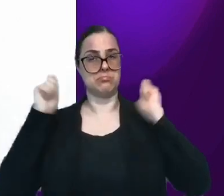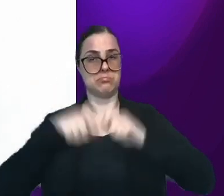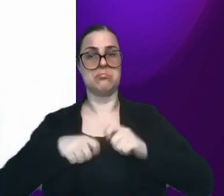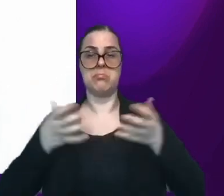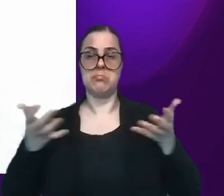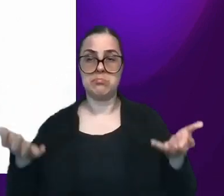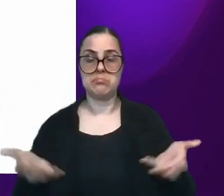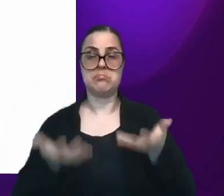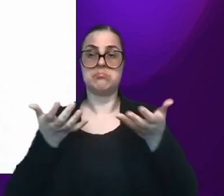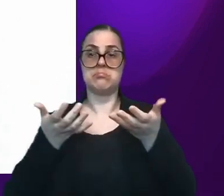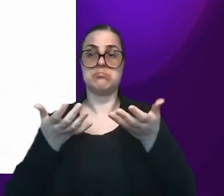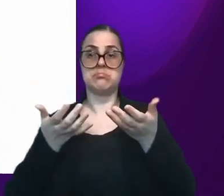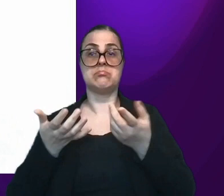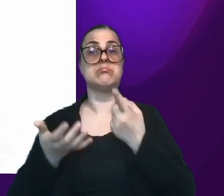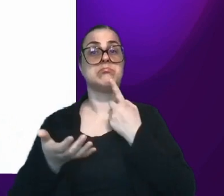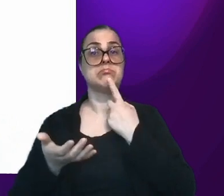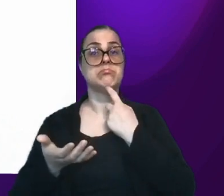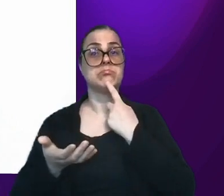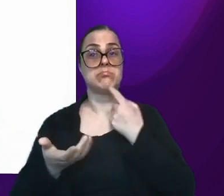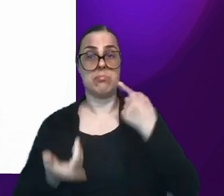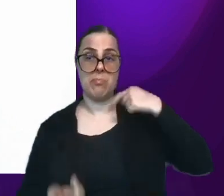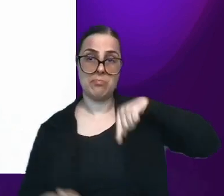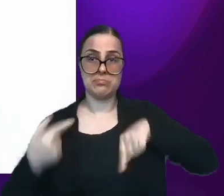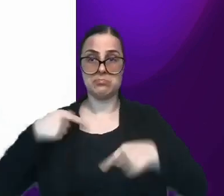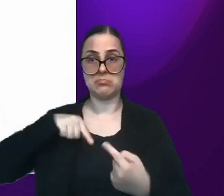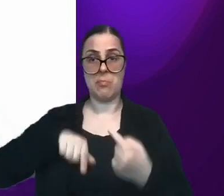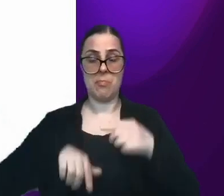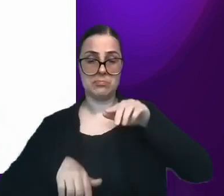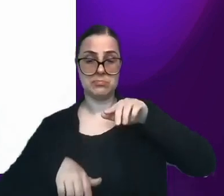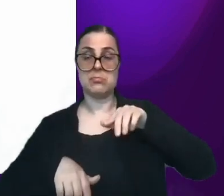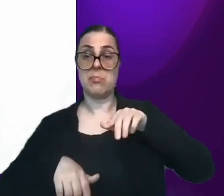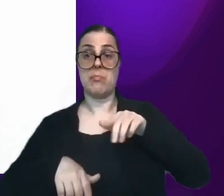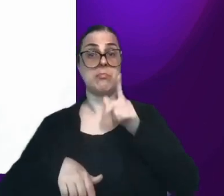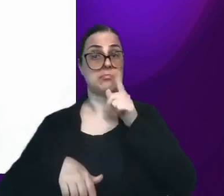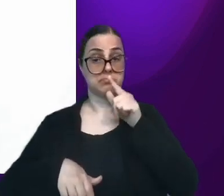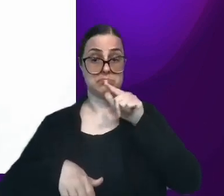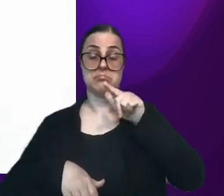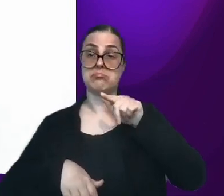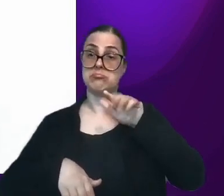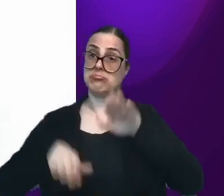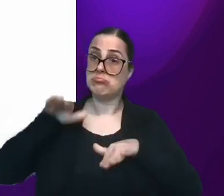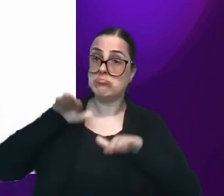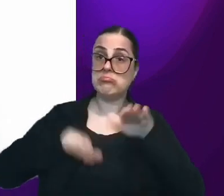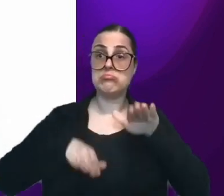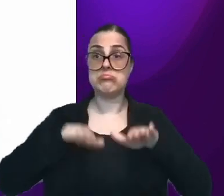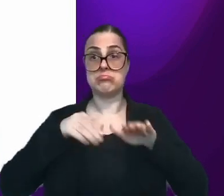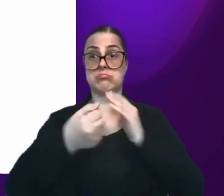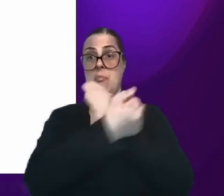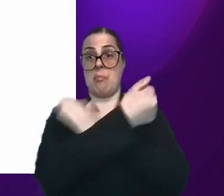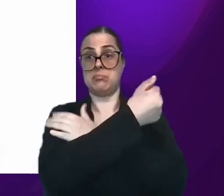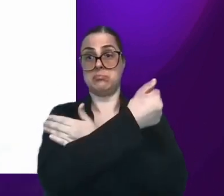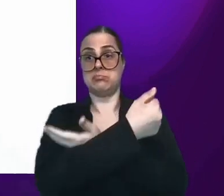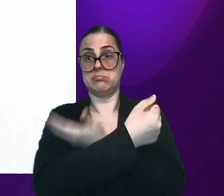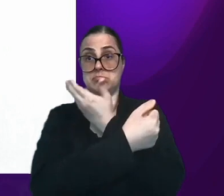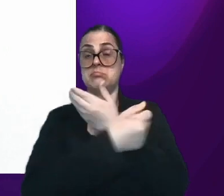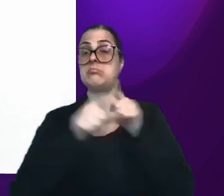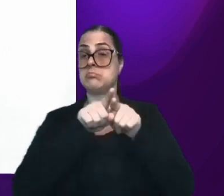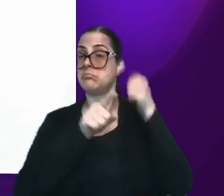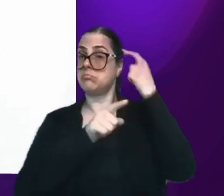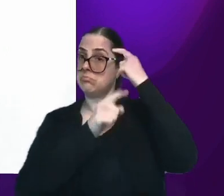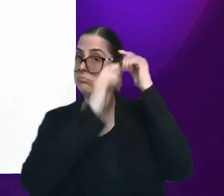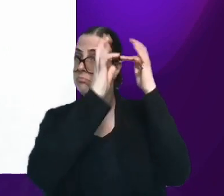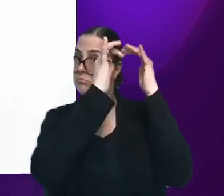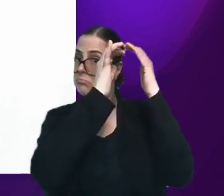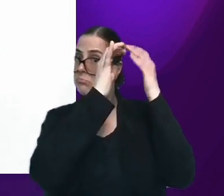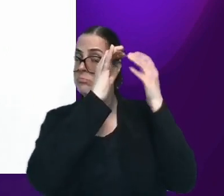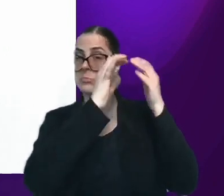flutuações osmóticas, flutuações de balanço hídrico e a tendência à hipotensão e aumento de pressão intracraniana, o que seria prejudicial